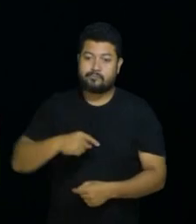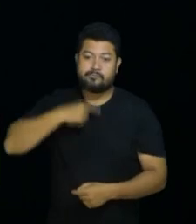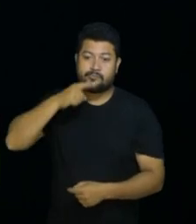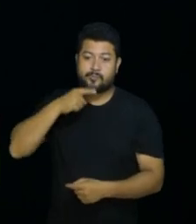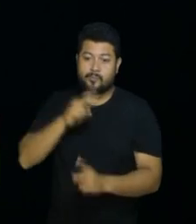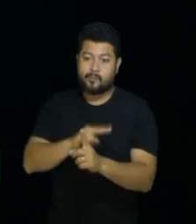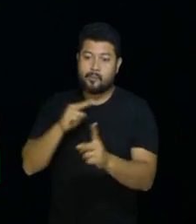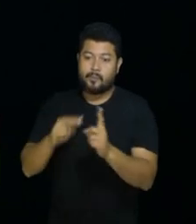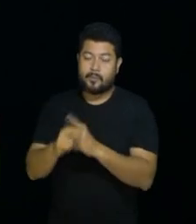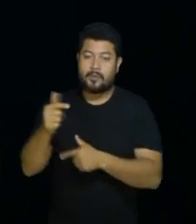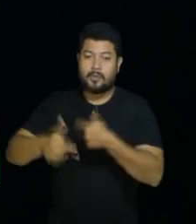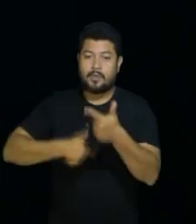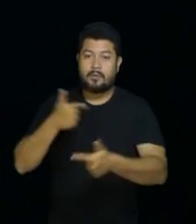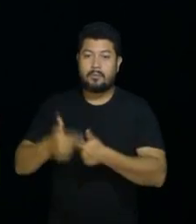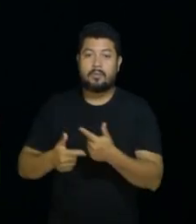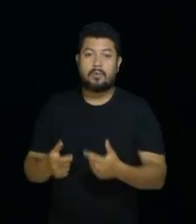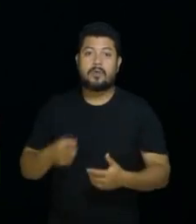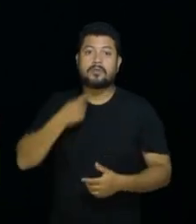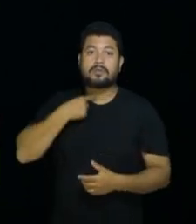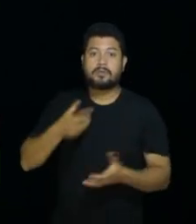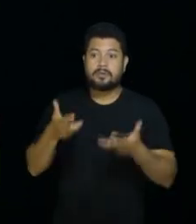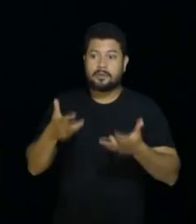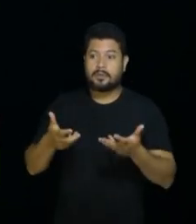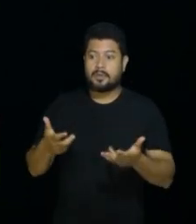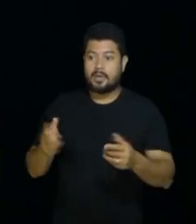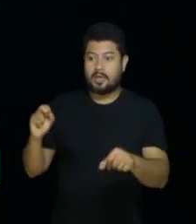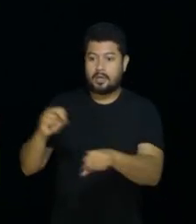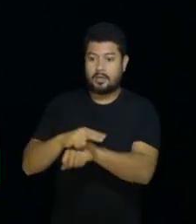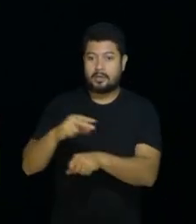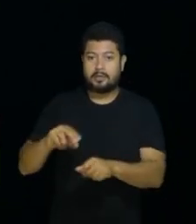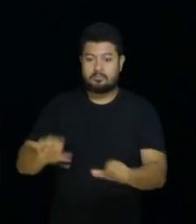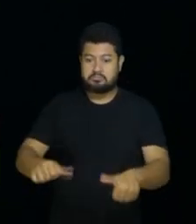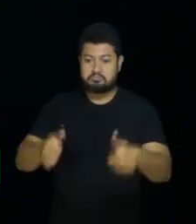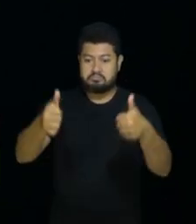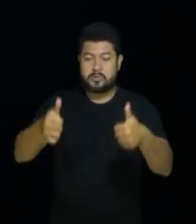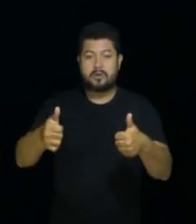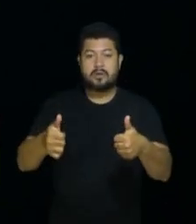ainda de trabalho ou que querem um emprego melhor, elas possam